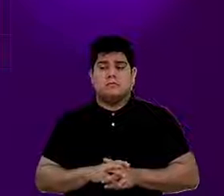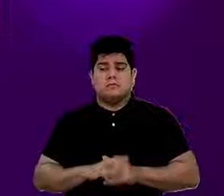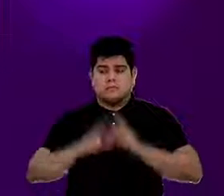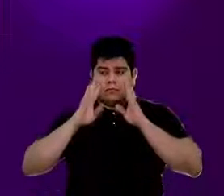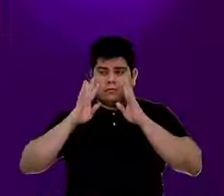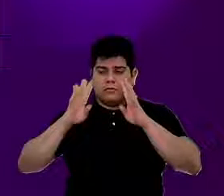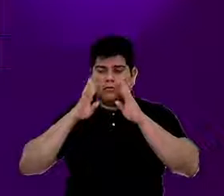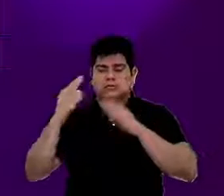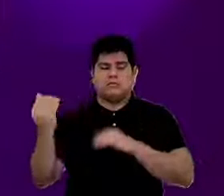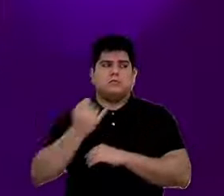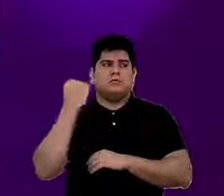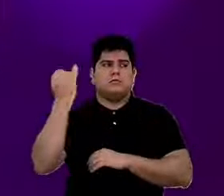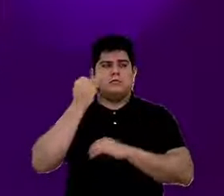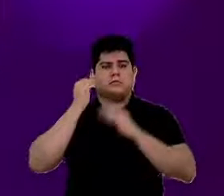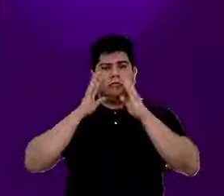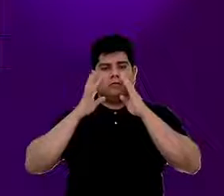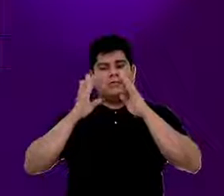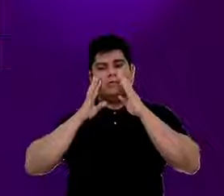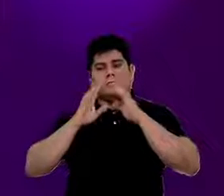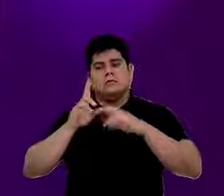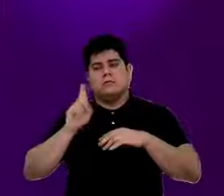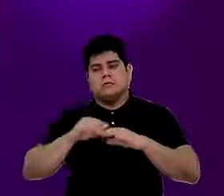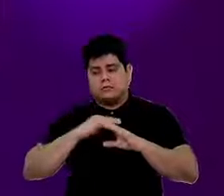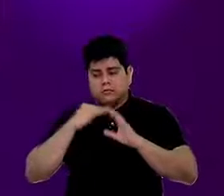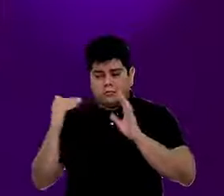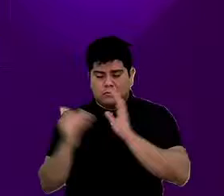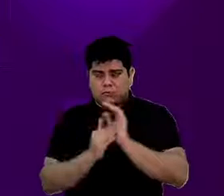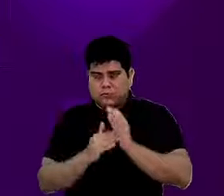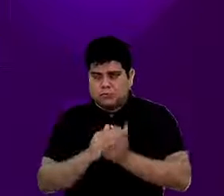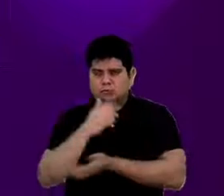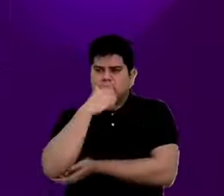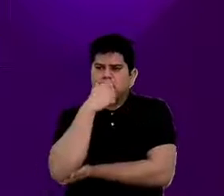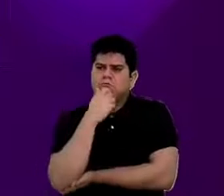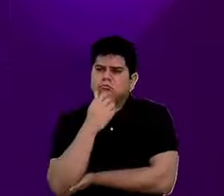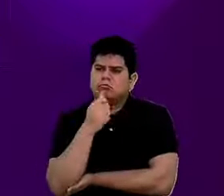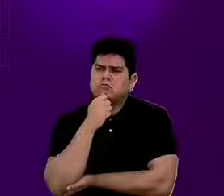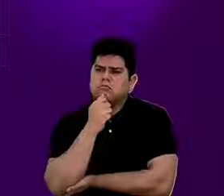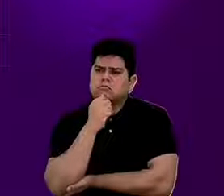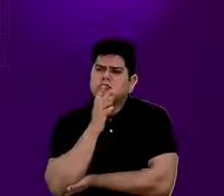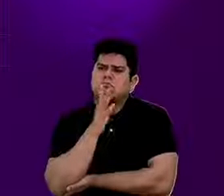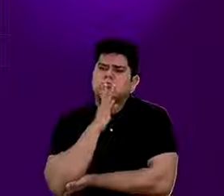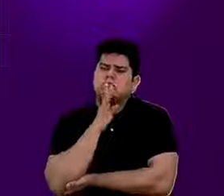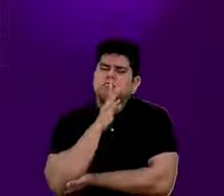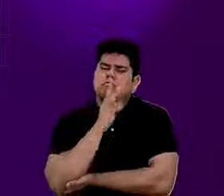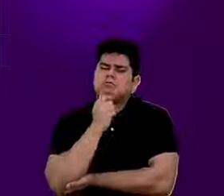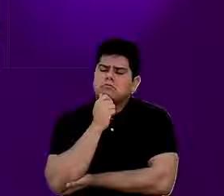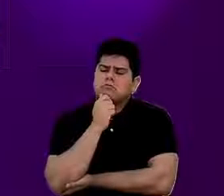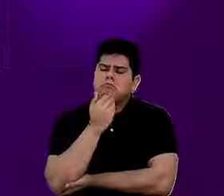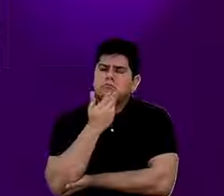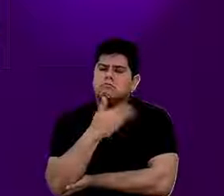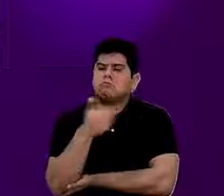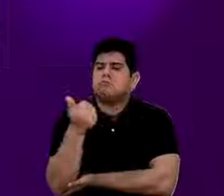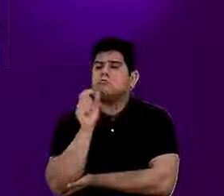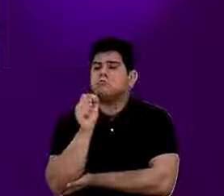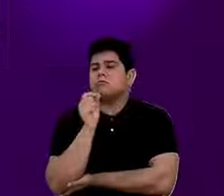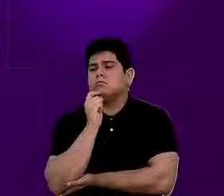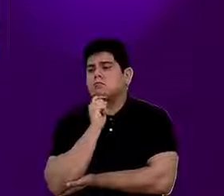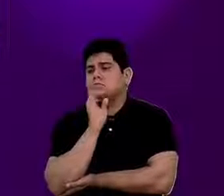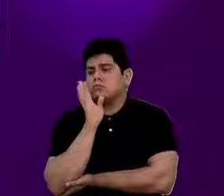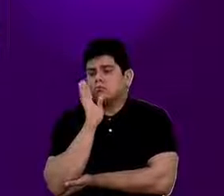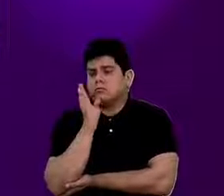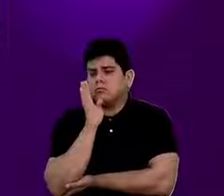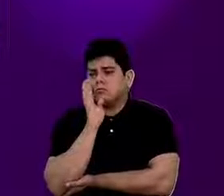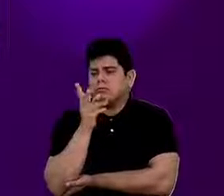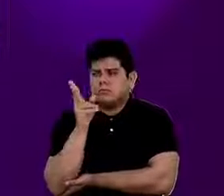fundamental. E ouvir essa pessoa por completo. Ainda não conheço uma ferramenta melhor do que a escuta e